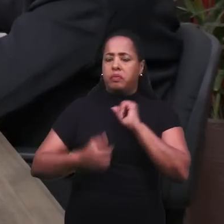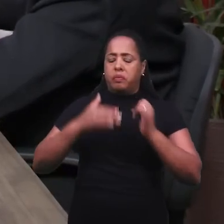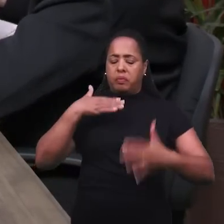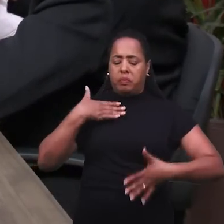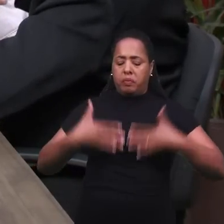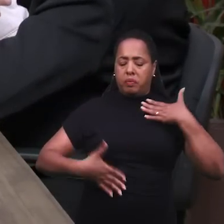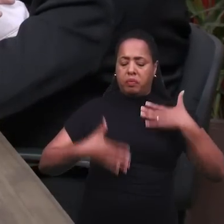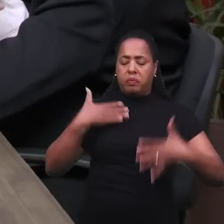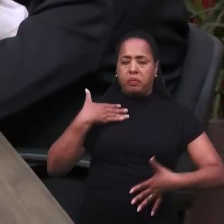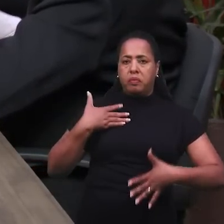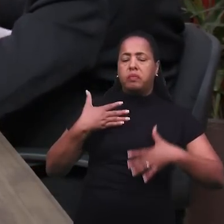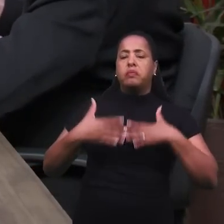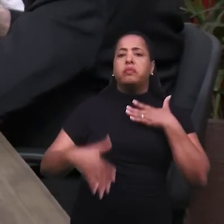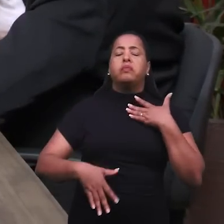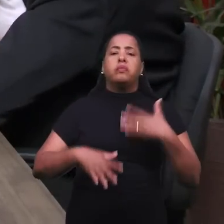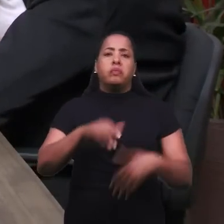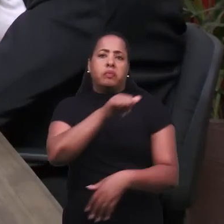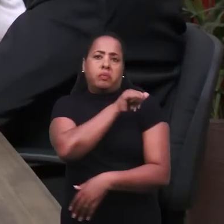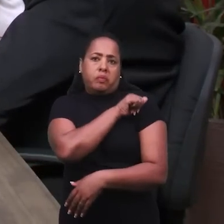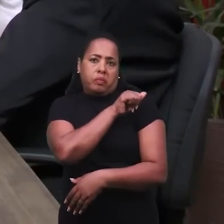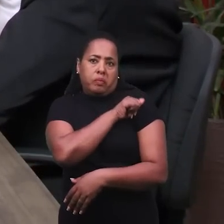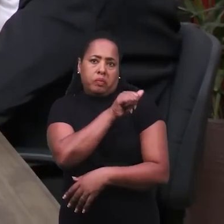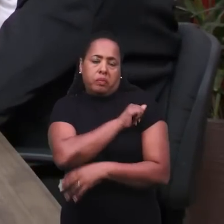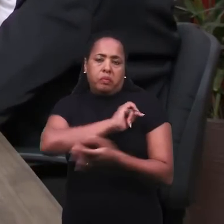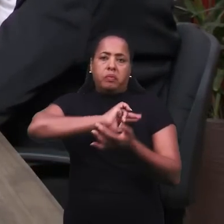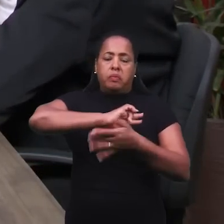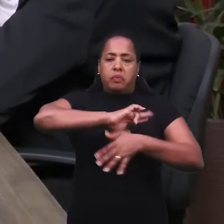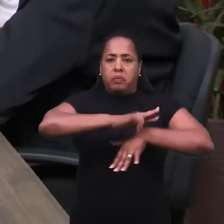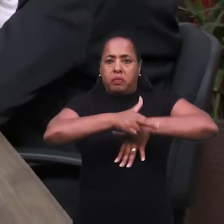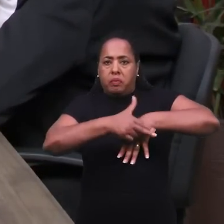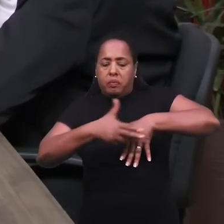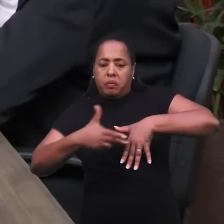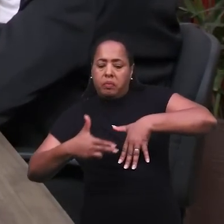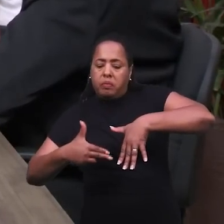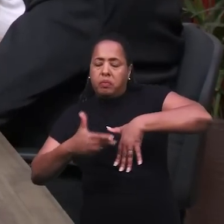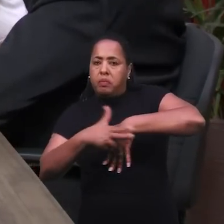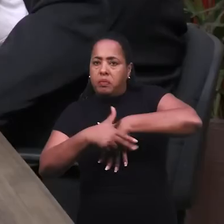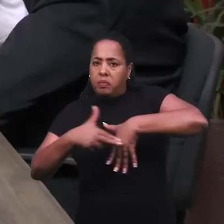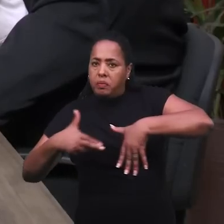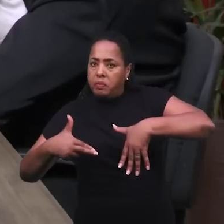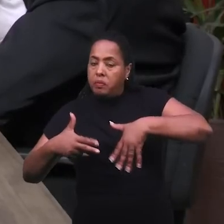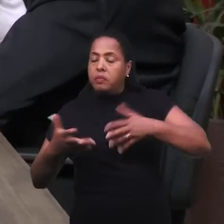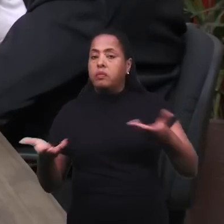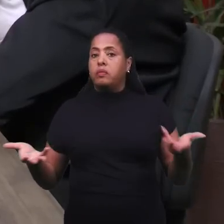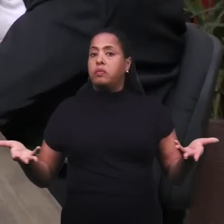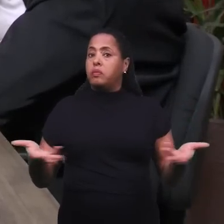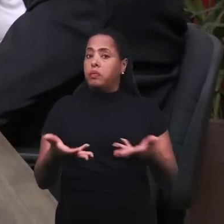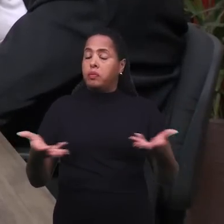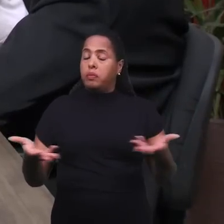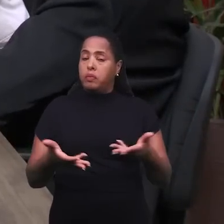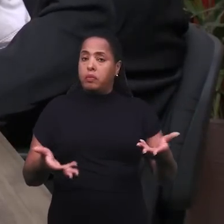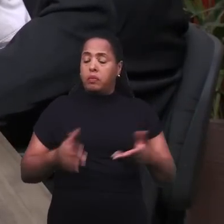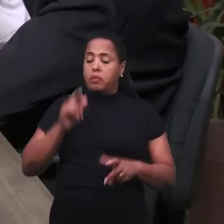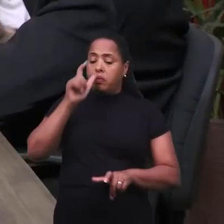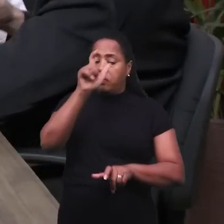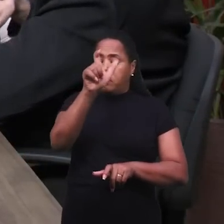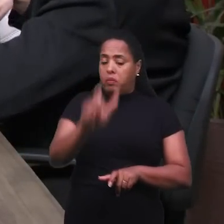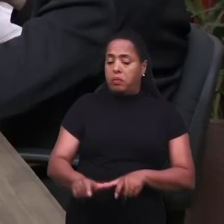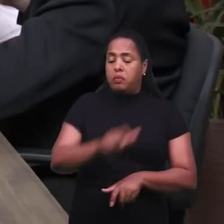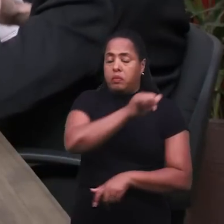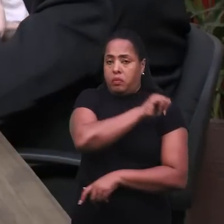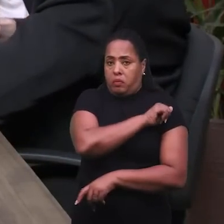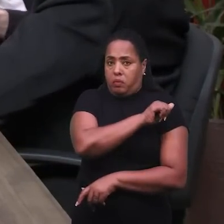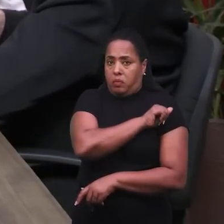do estudante, a liberdade, a diversidade. Né? Então, hoje o estudante,